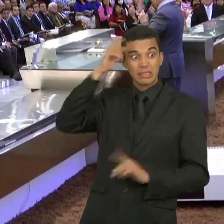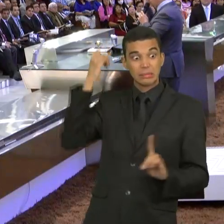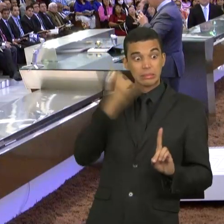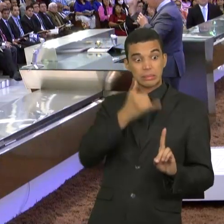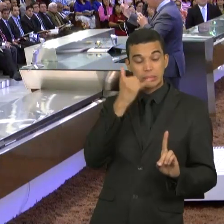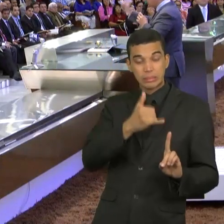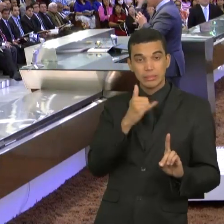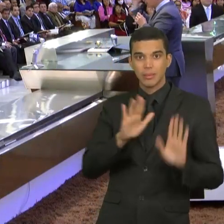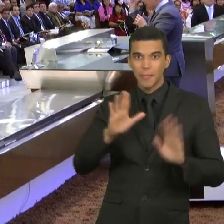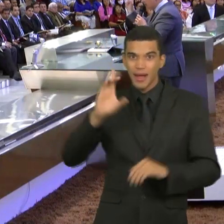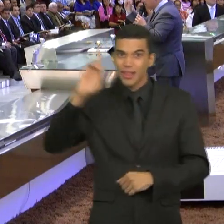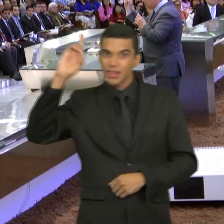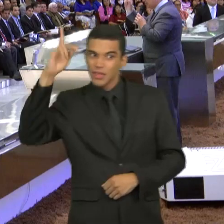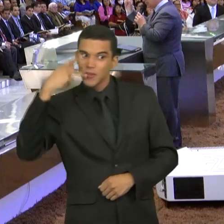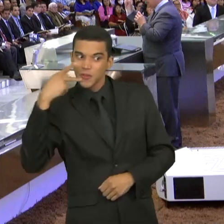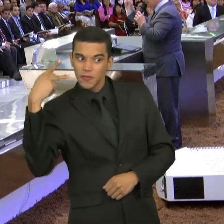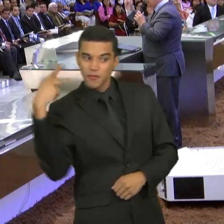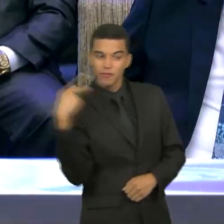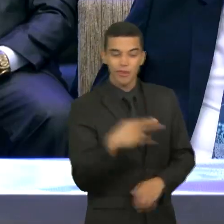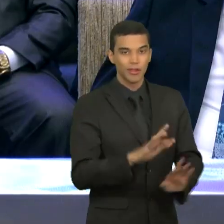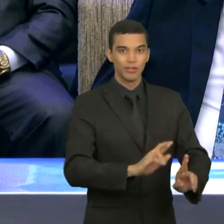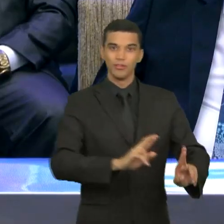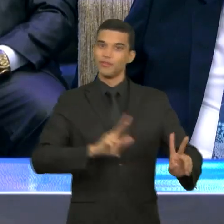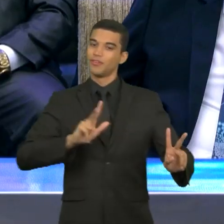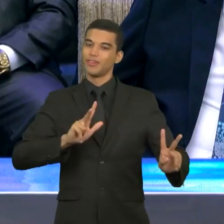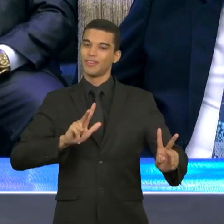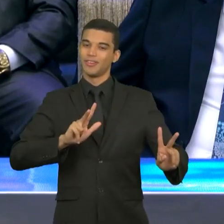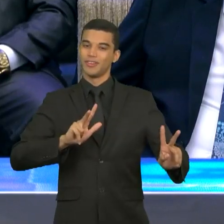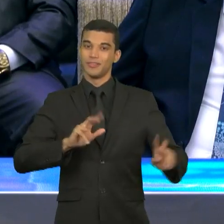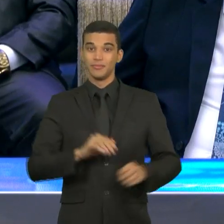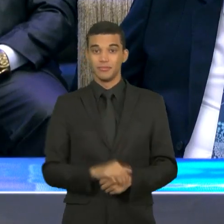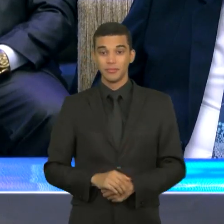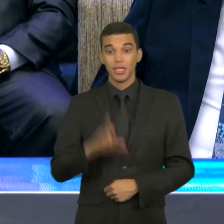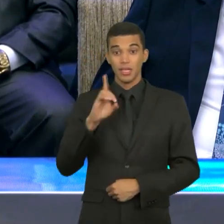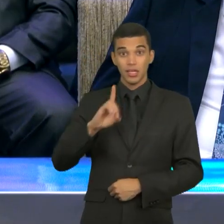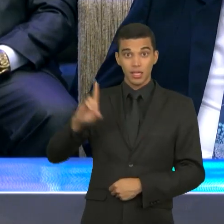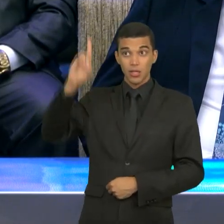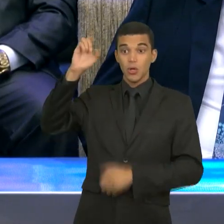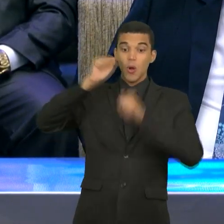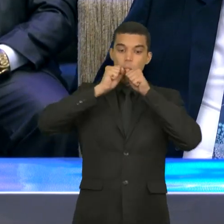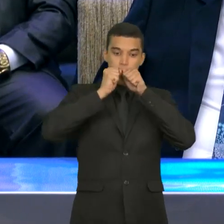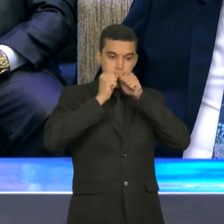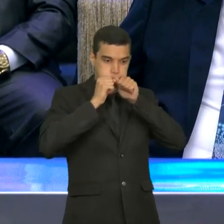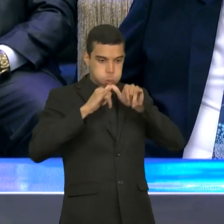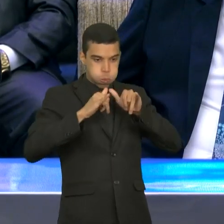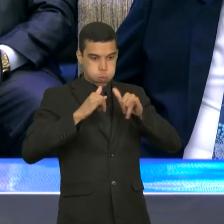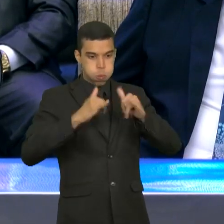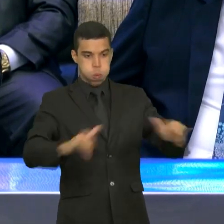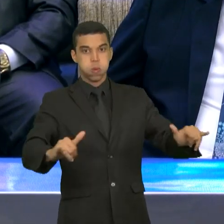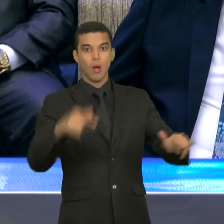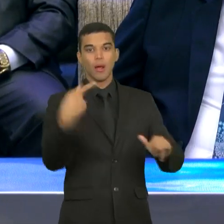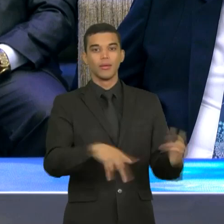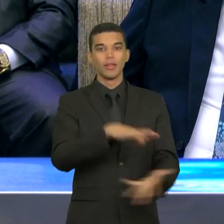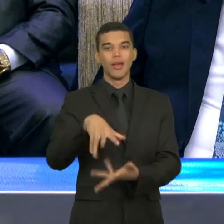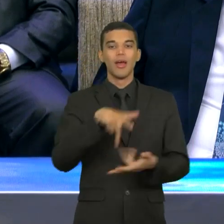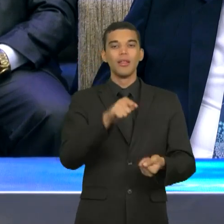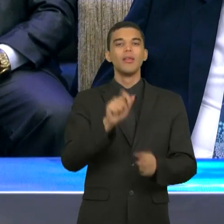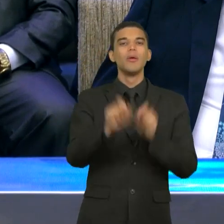mas a voz de Deus é diferente a voz de Deus nada na terra com seu povo